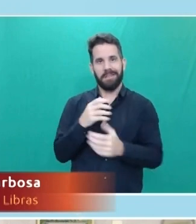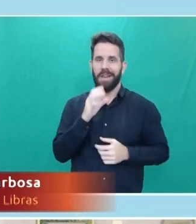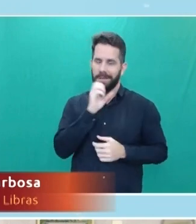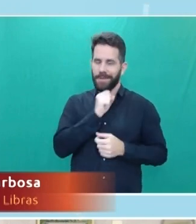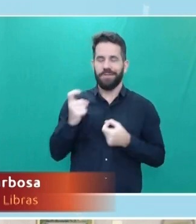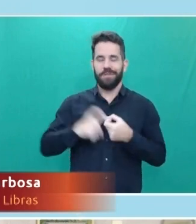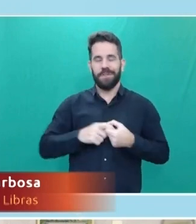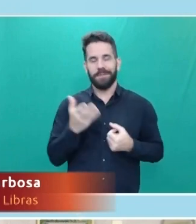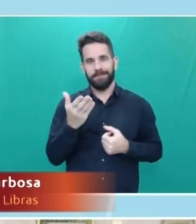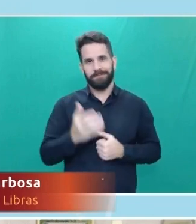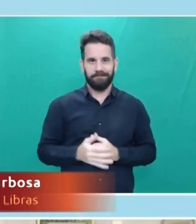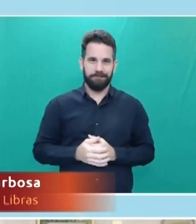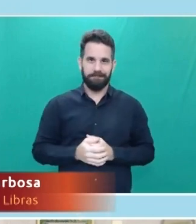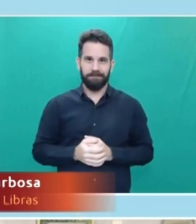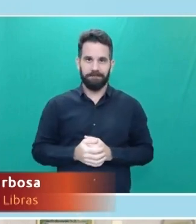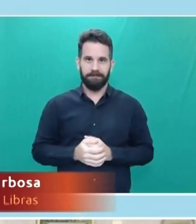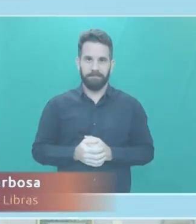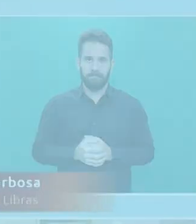pouquinho.